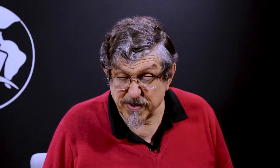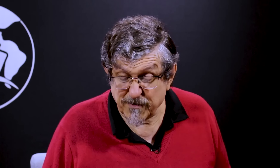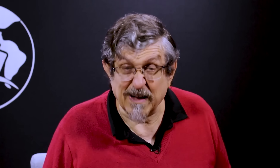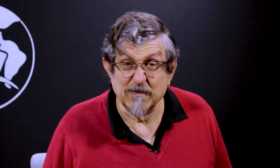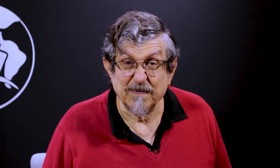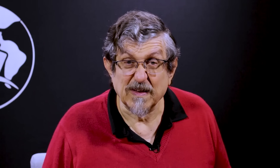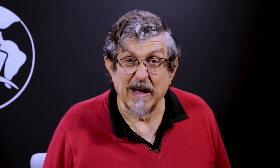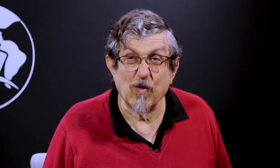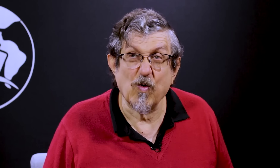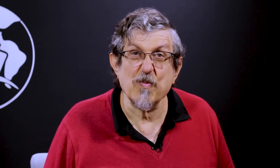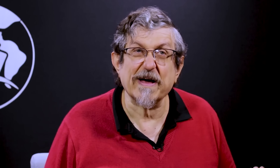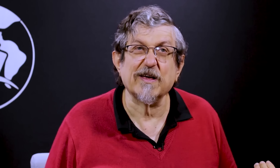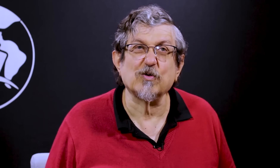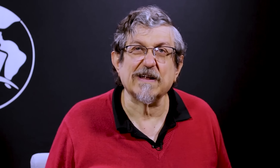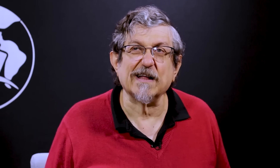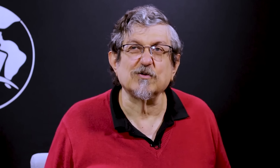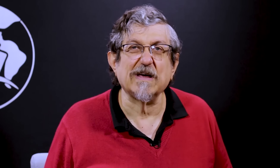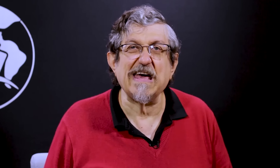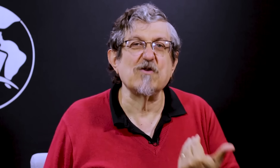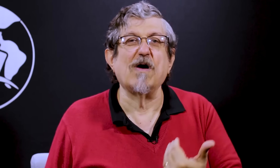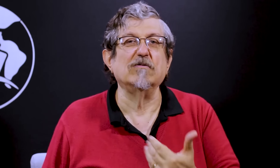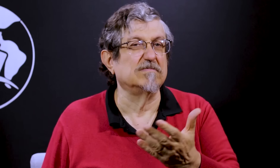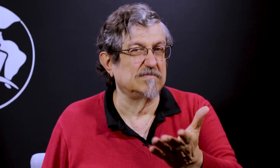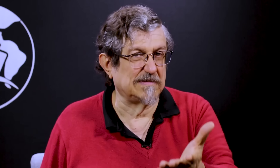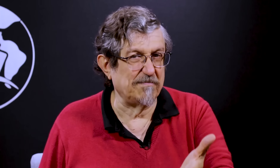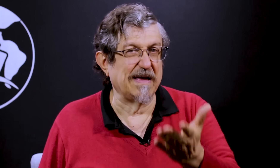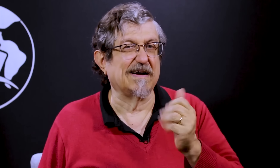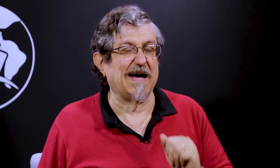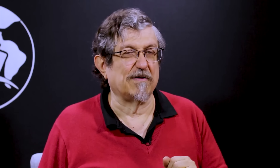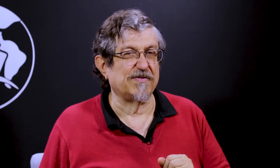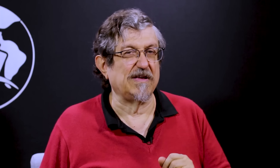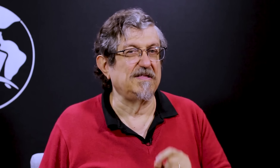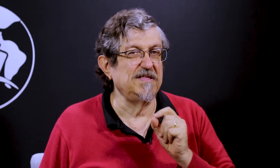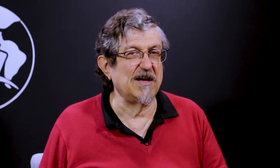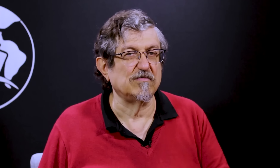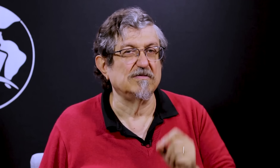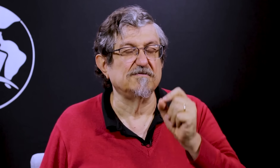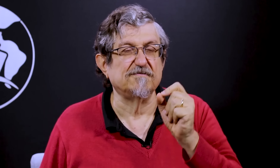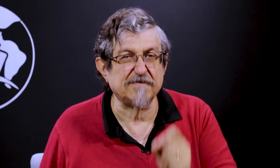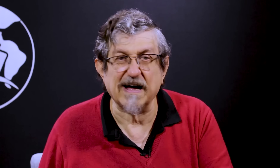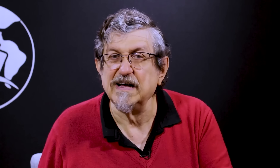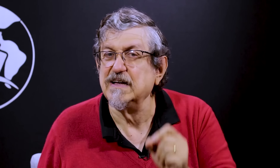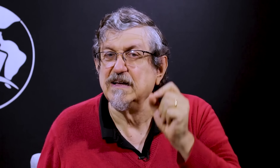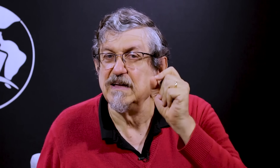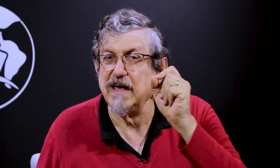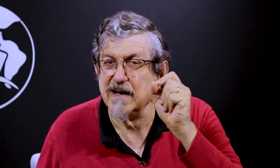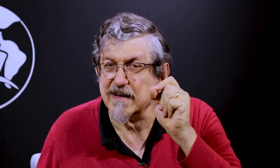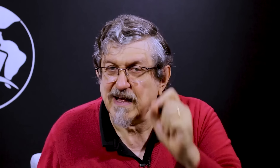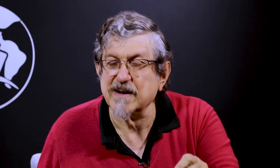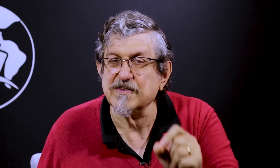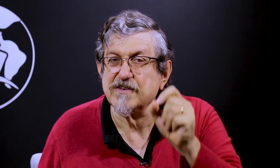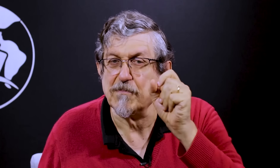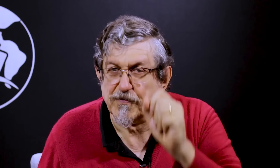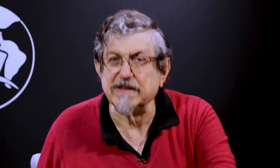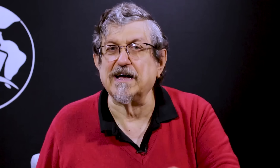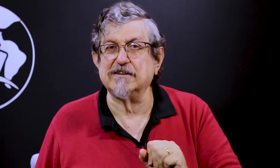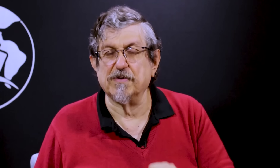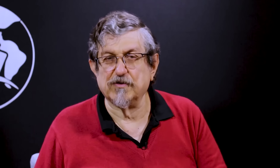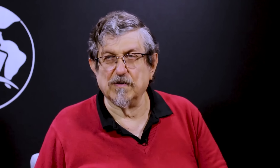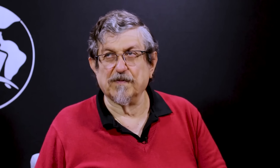observado n como é que eu trato quem é igual tá bem claro assim não vá enganar se